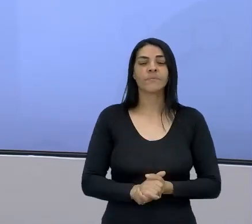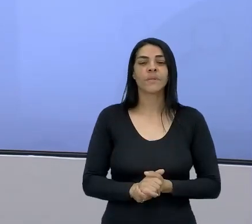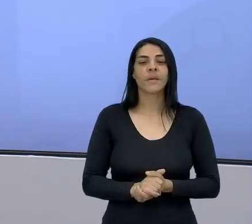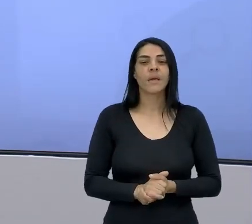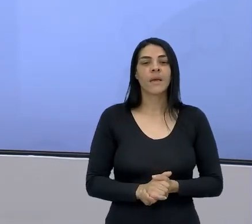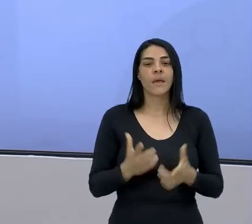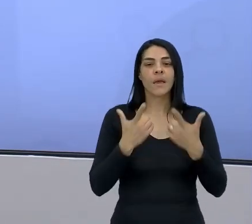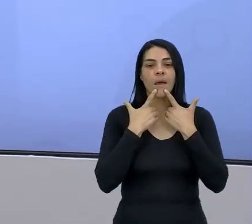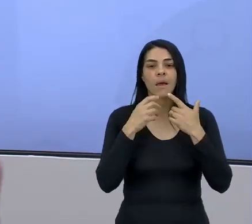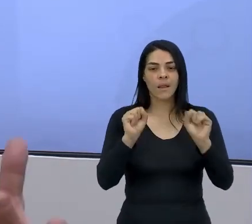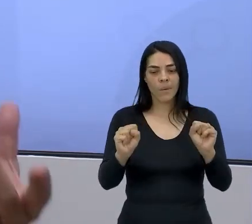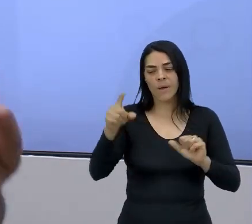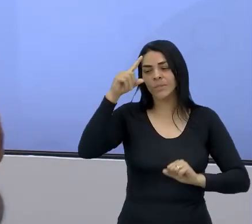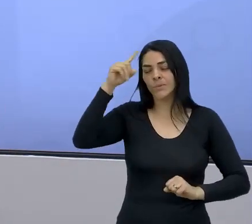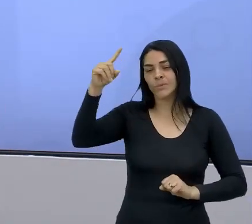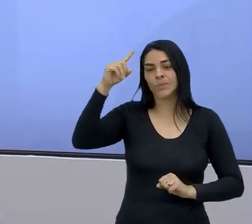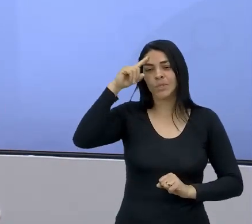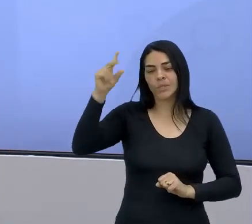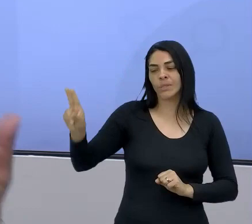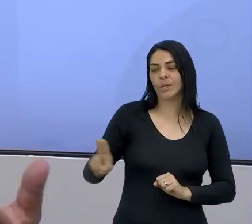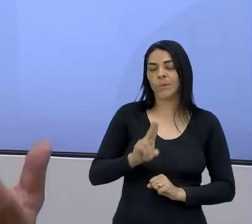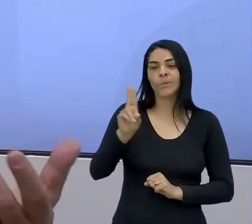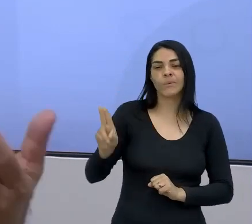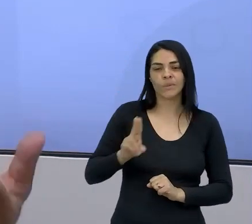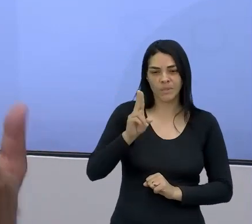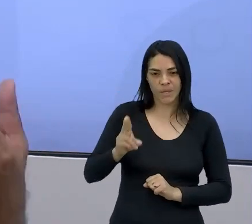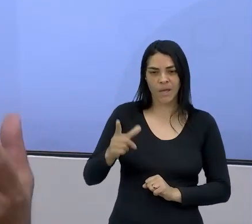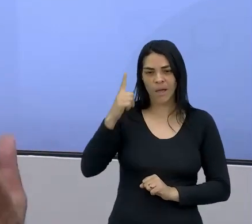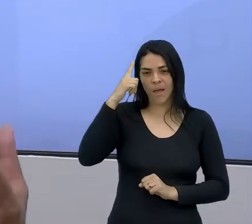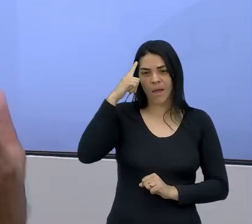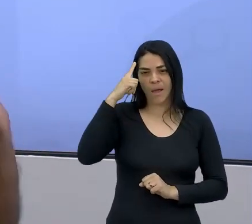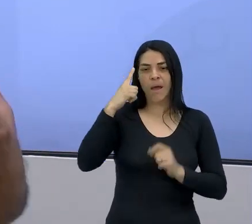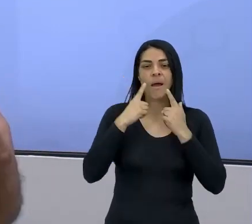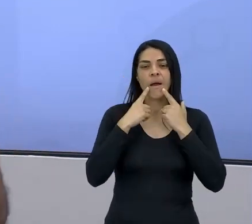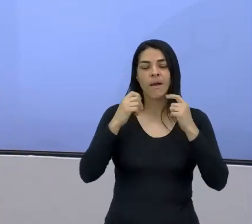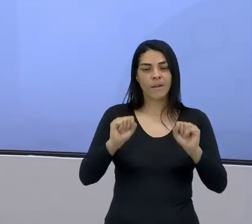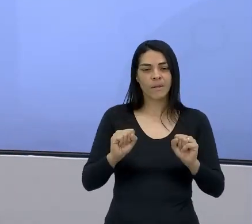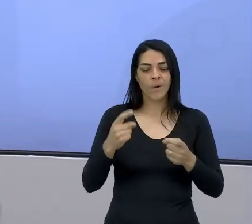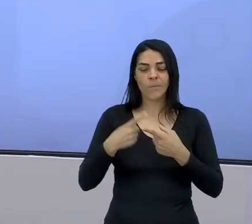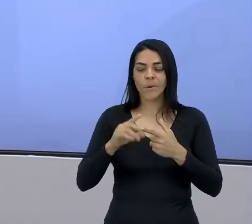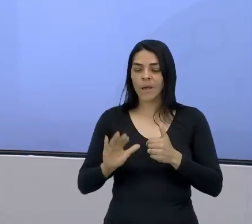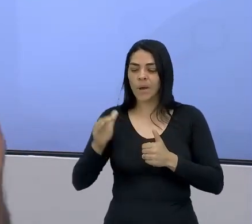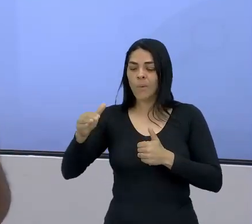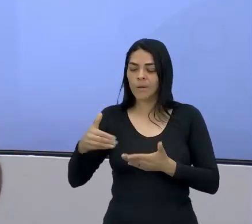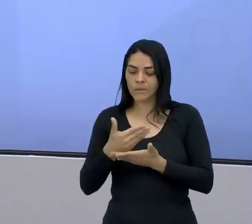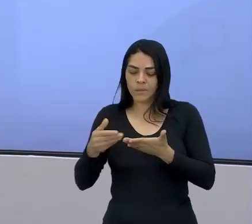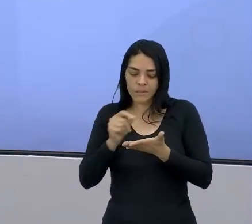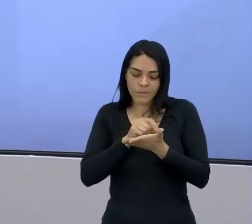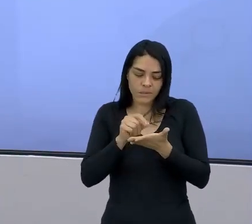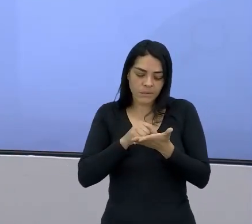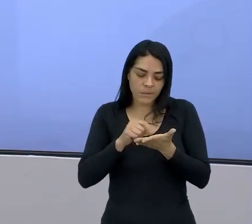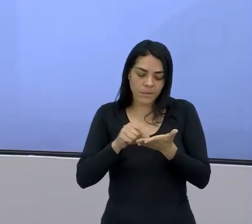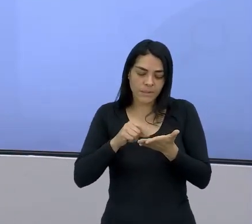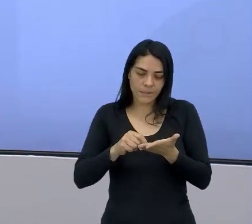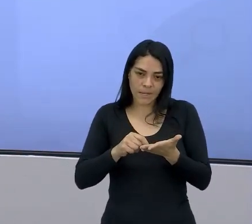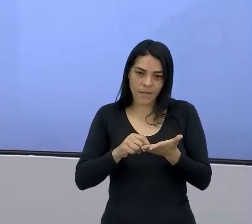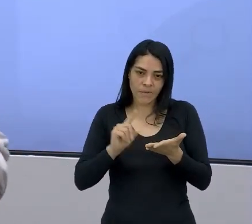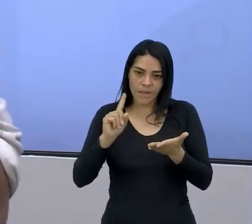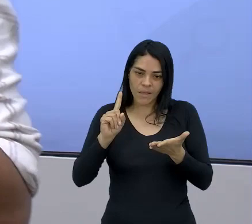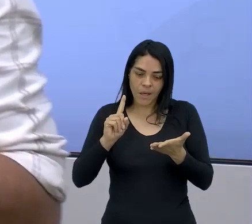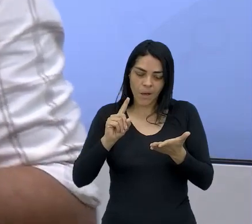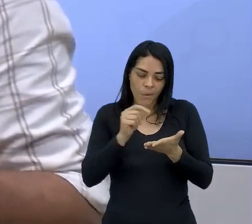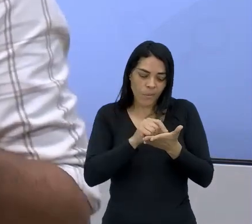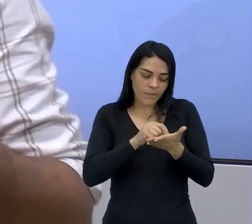a linguagem do dia a dia, né? A linguagem coloquial. Porque quando a gente escreve, normalmente a gente não escreve pra gente, a gente